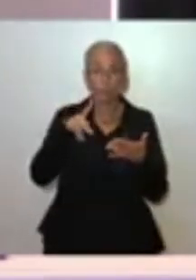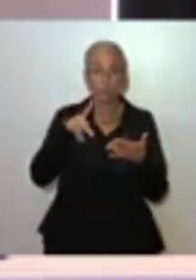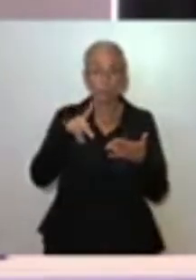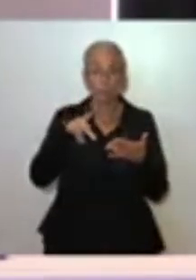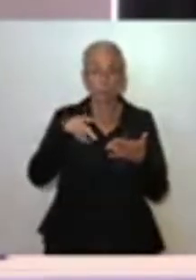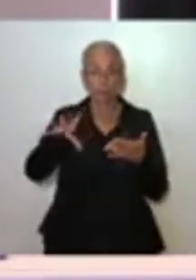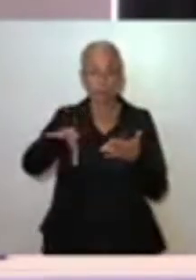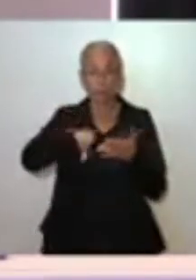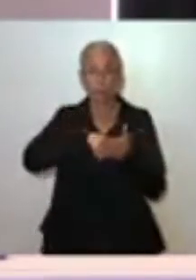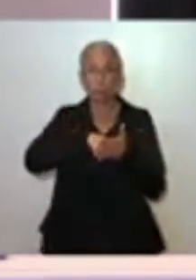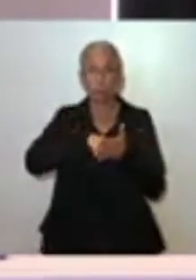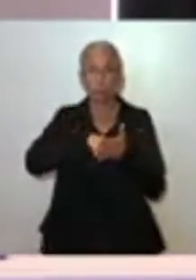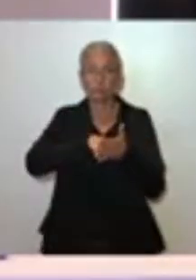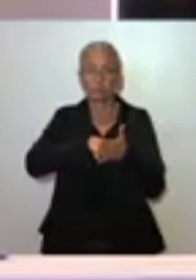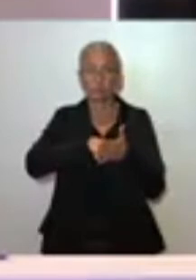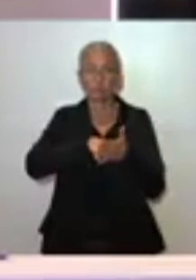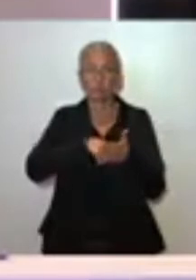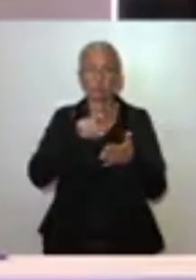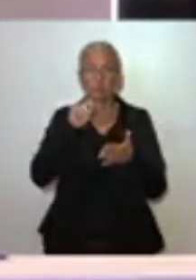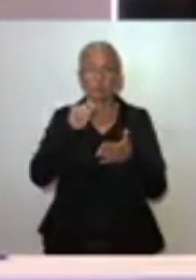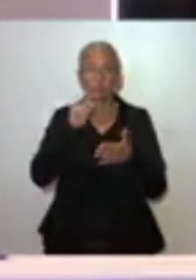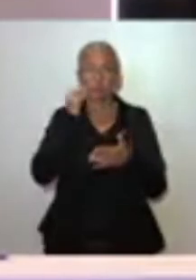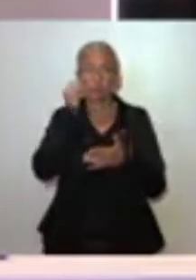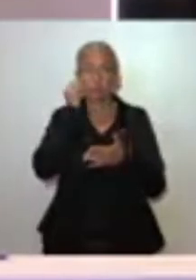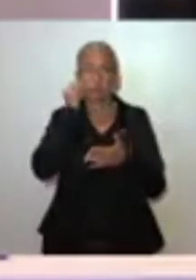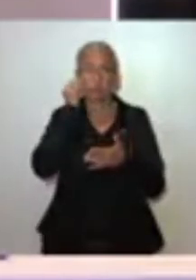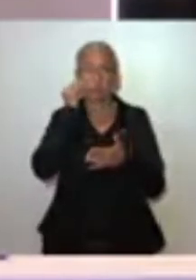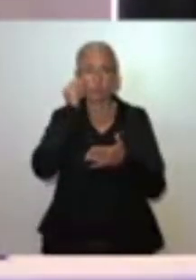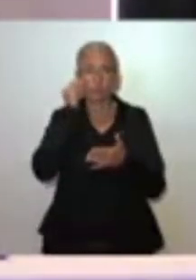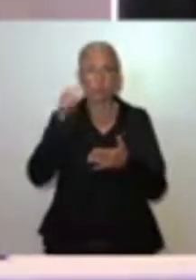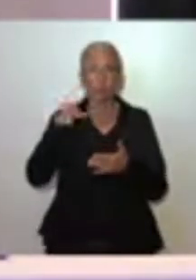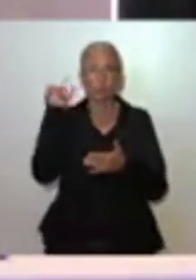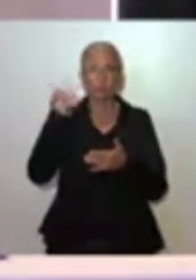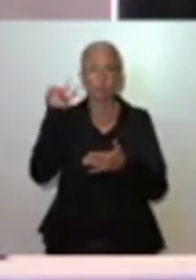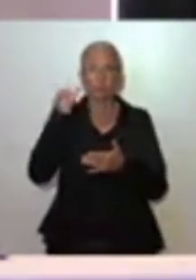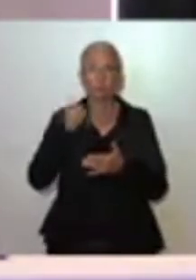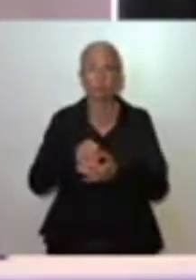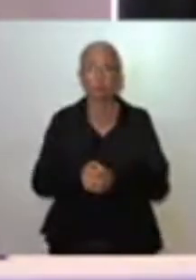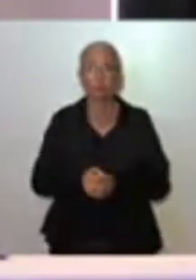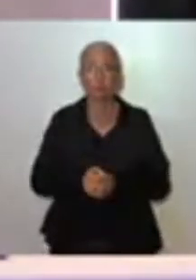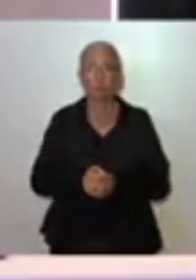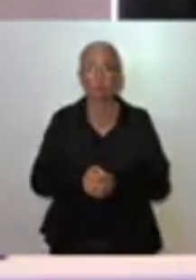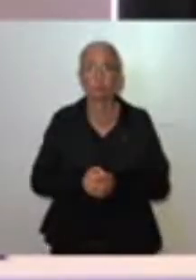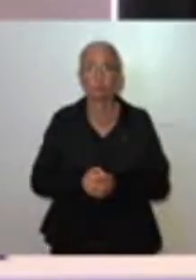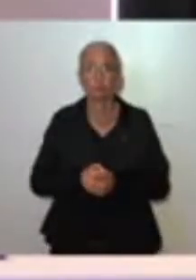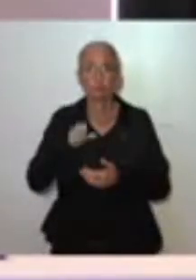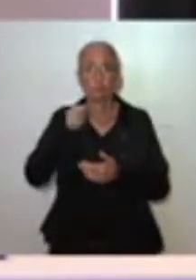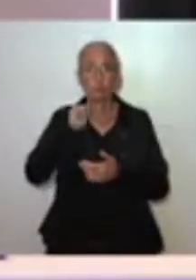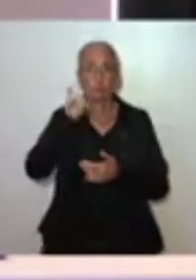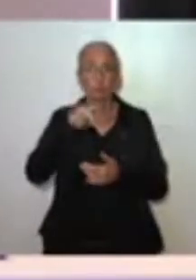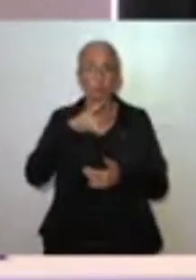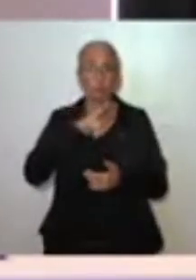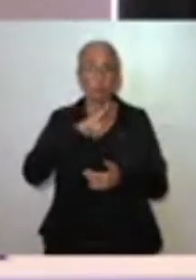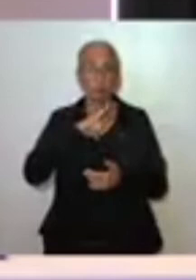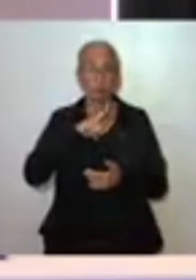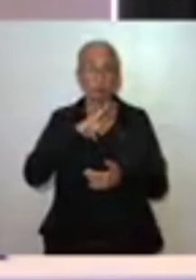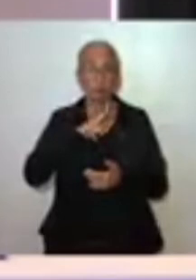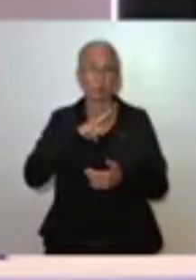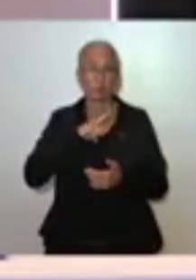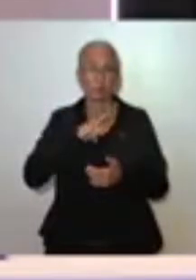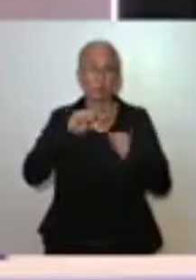é e com essa observação que eu considero muito importante e se tiver